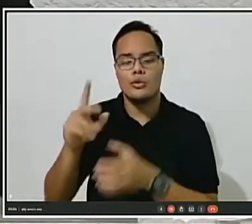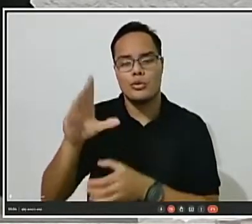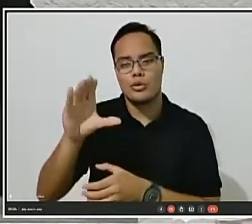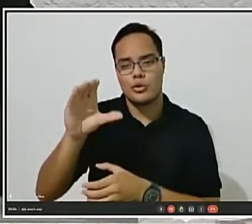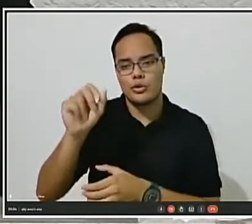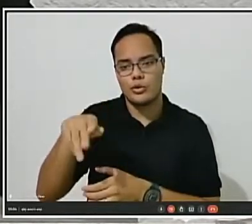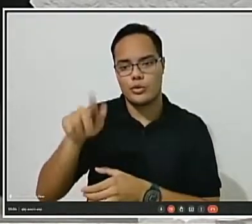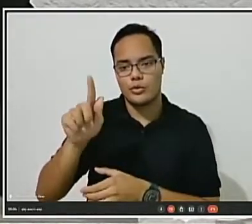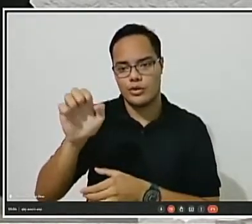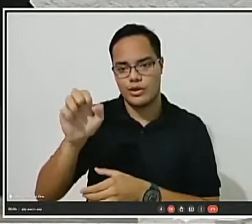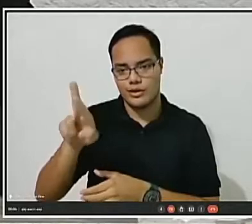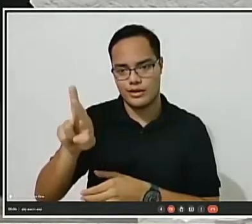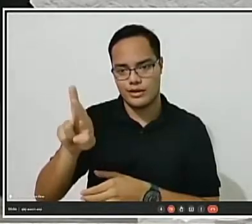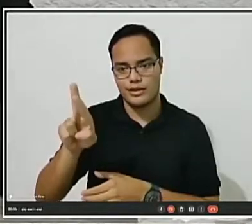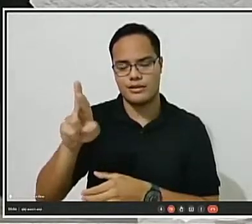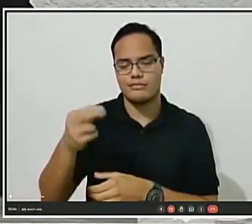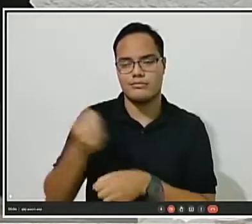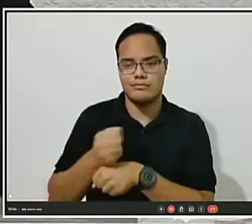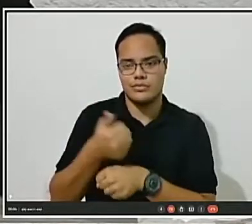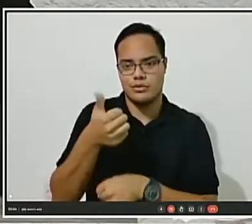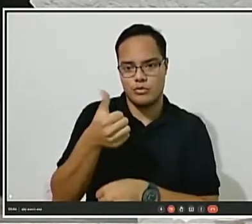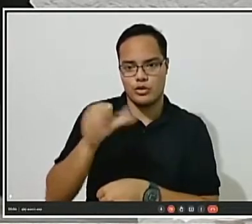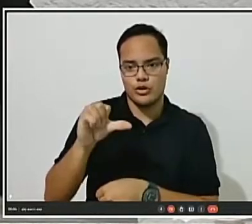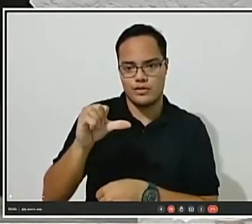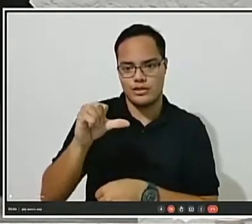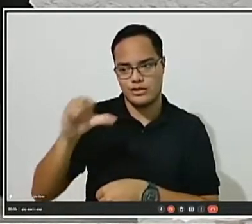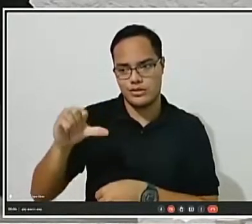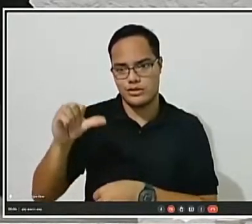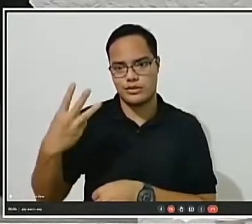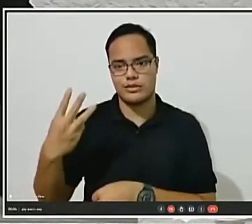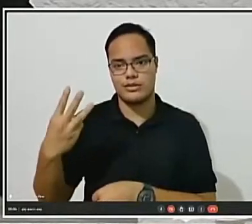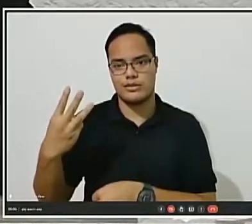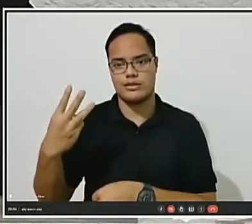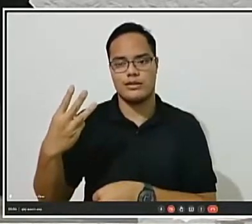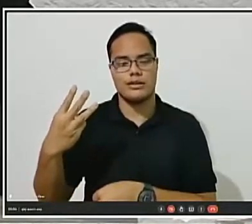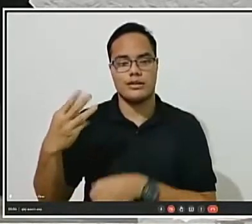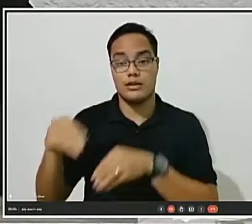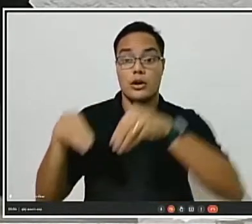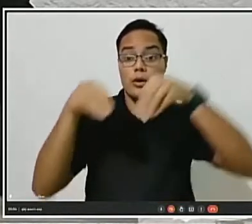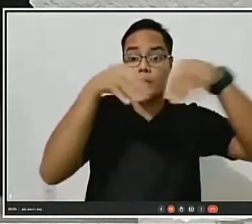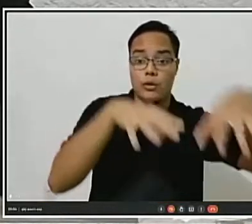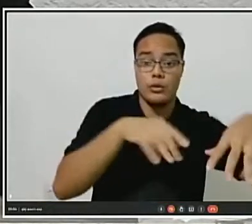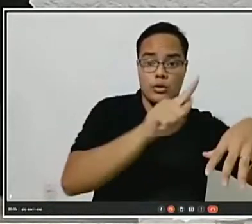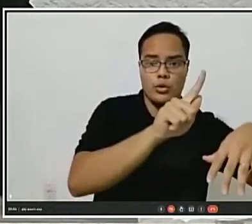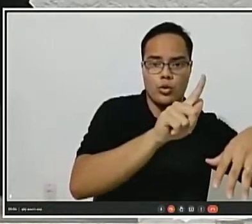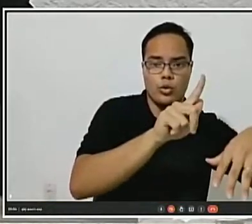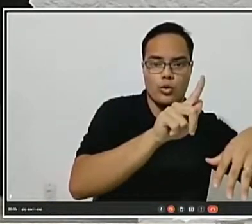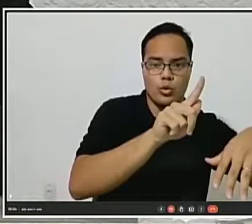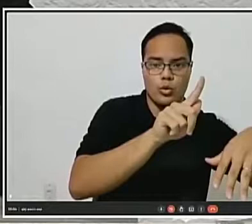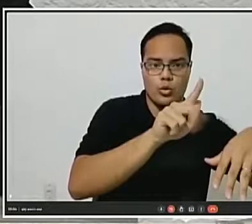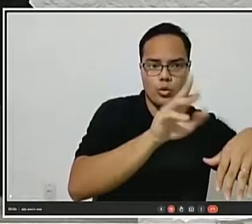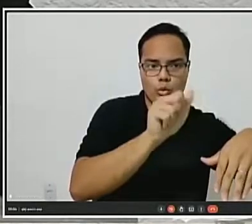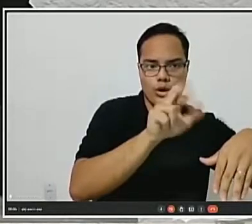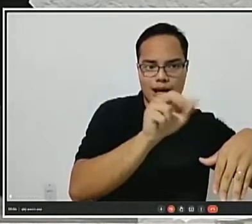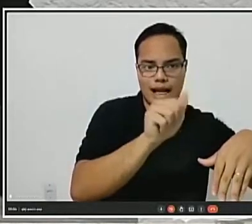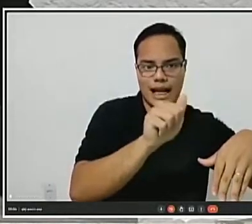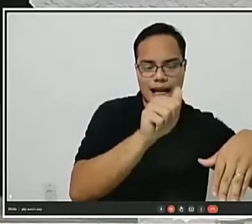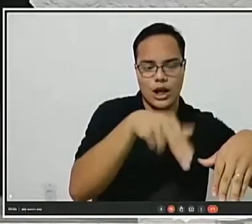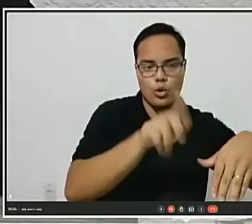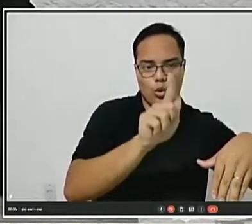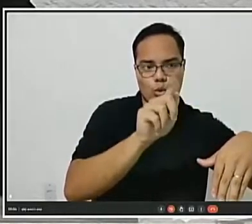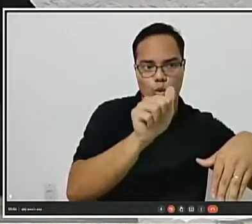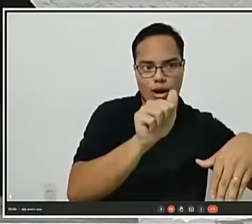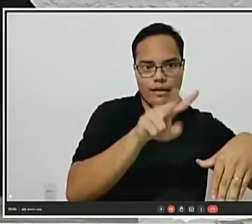ano de 1993, mudou-se para Guarapuava, onde jogava pela equipe daquele município e